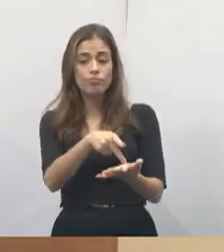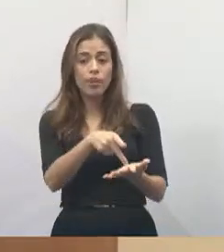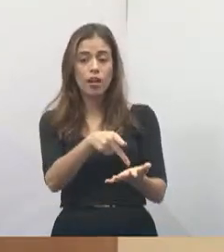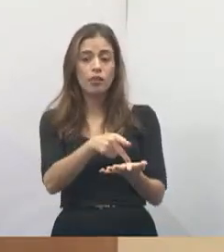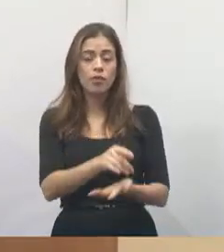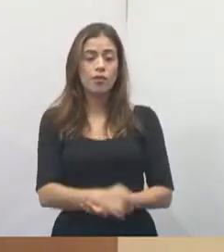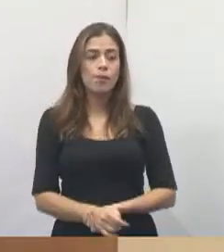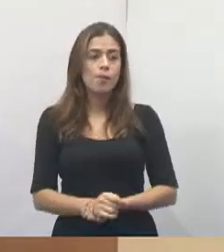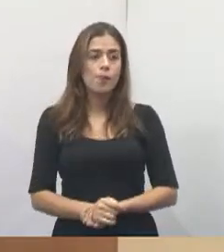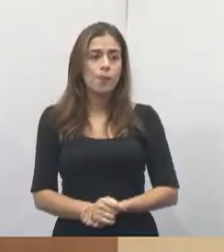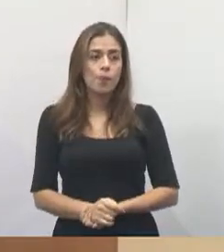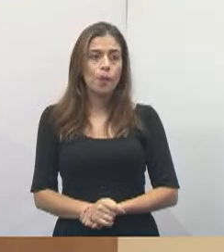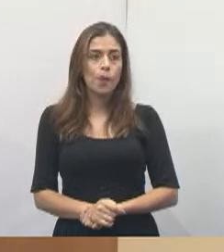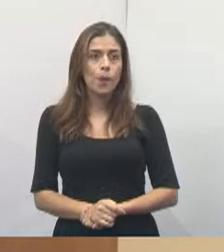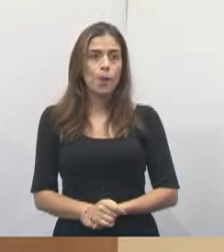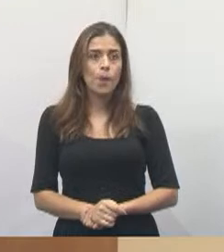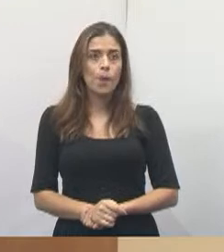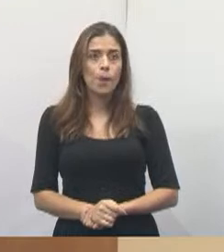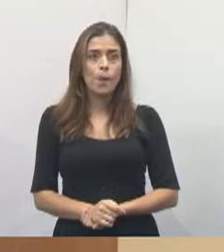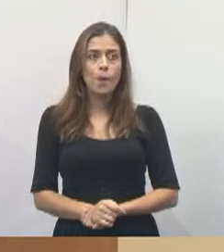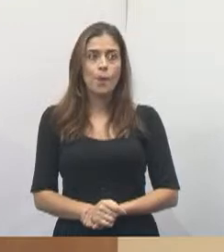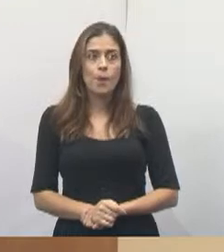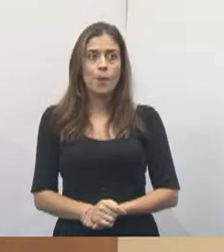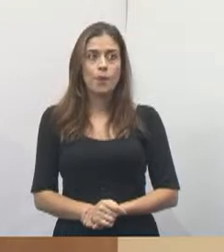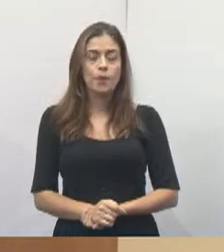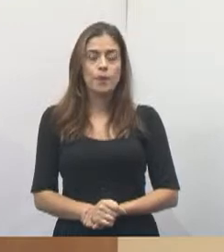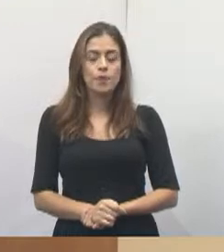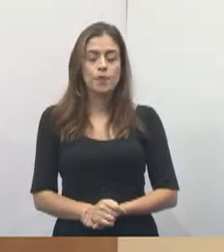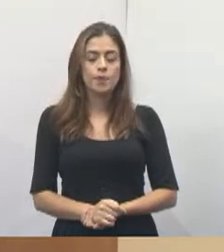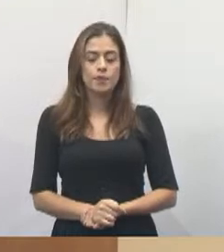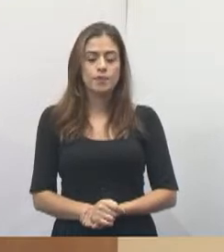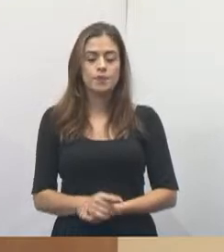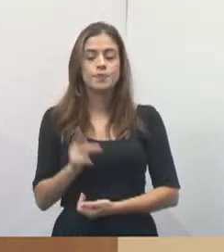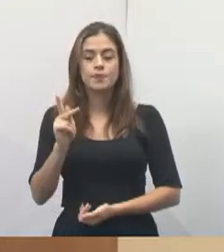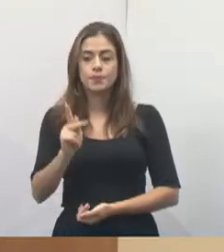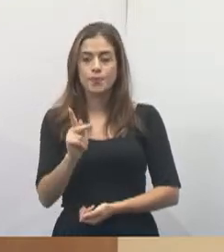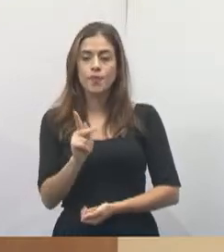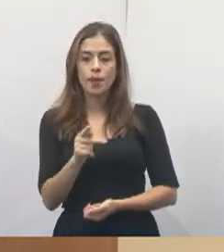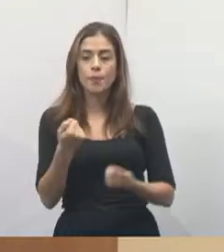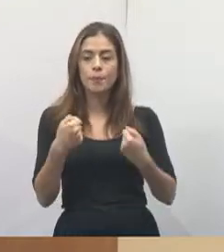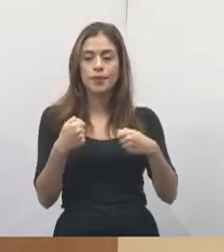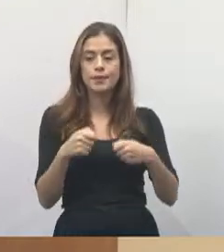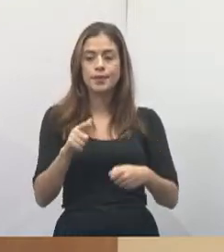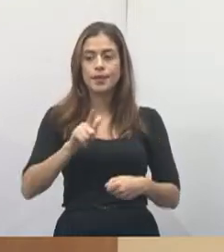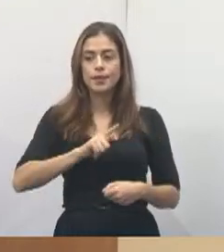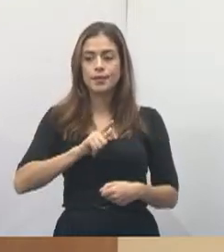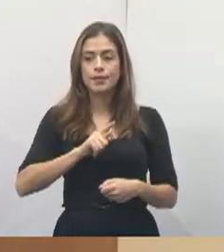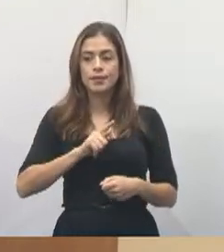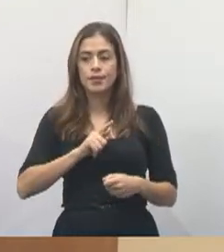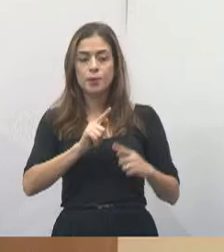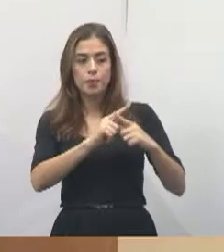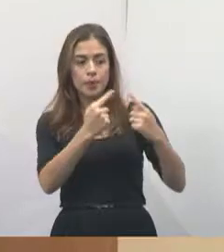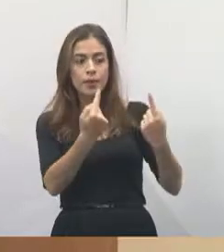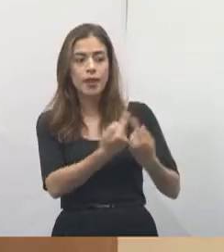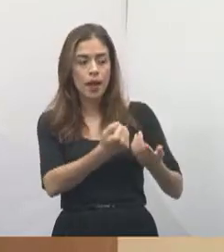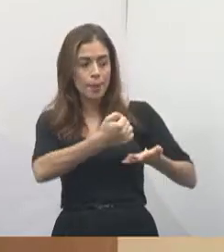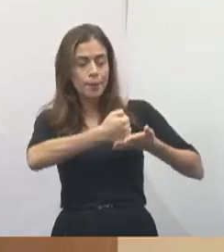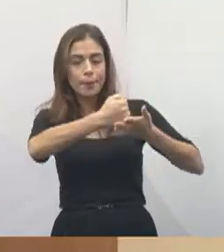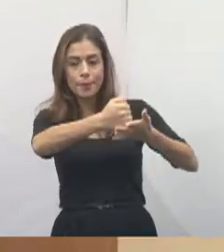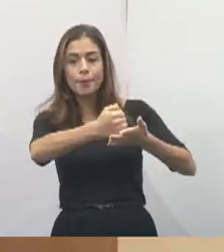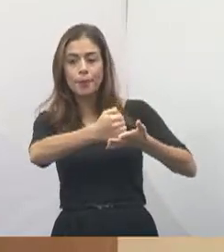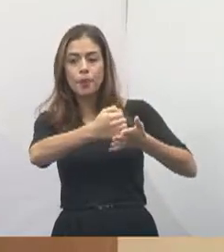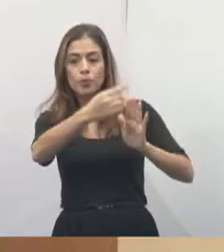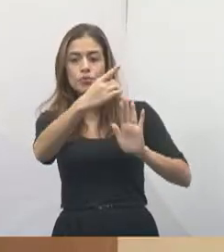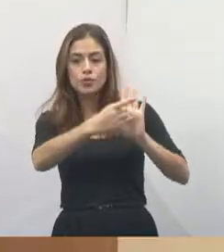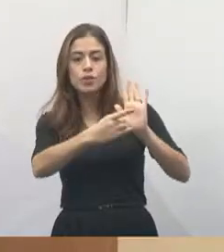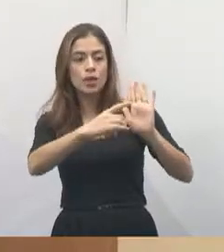utilizada. É por tudo isso que eu digo que sempre precisa haver uma rede de apoio para fazer esses direitos